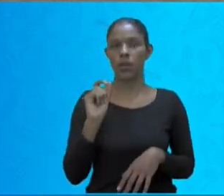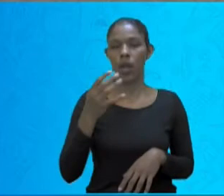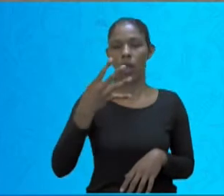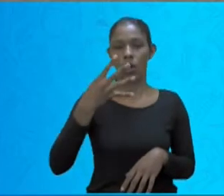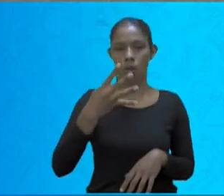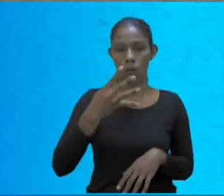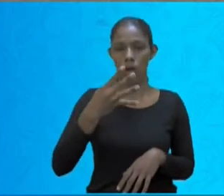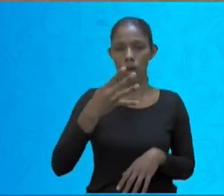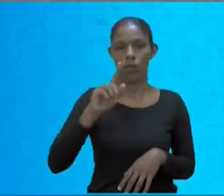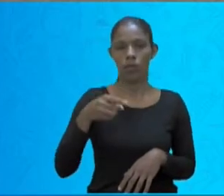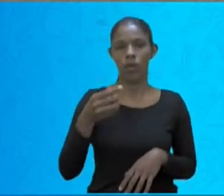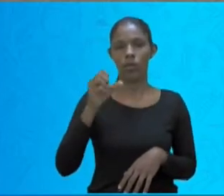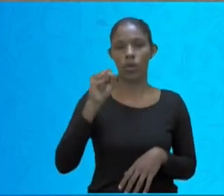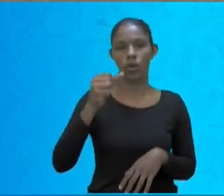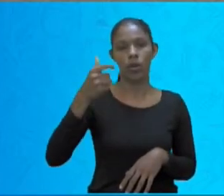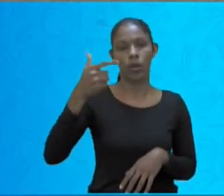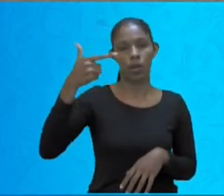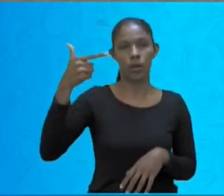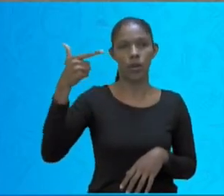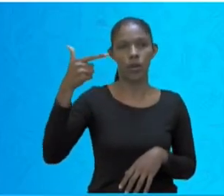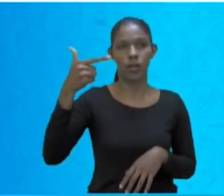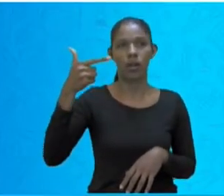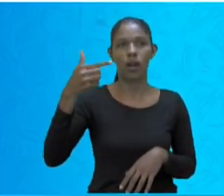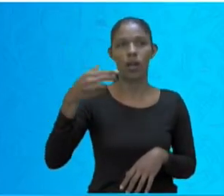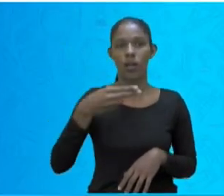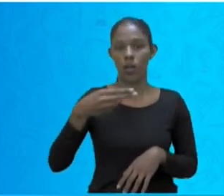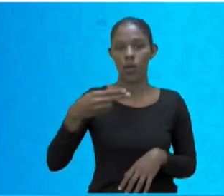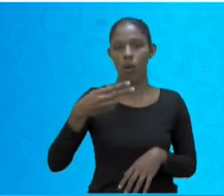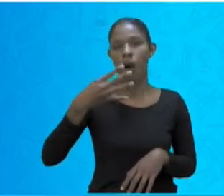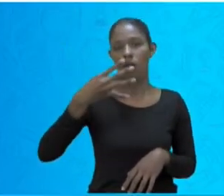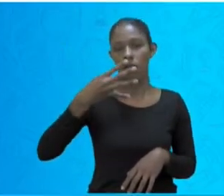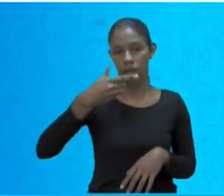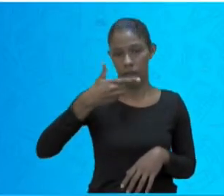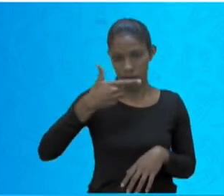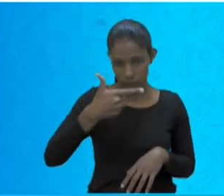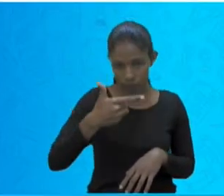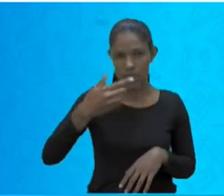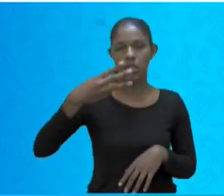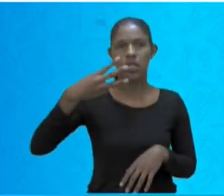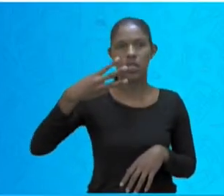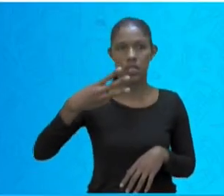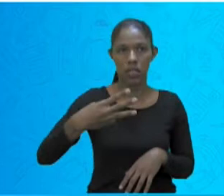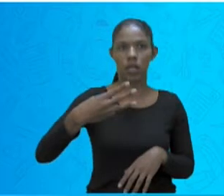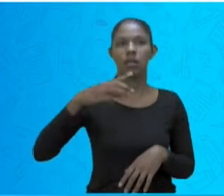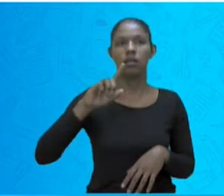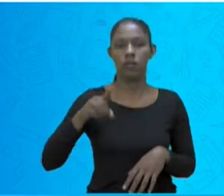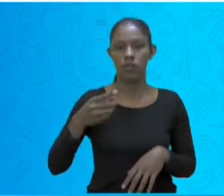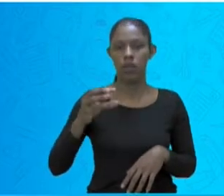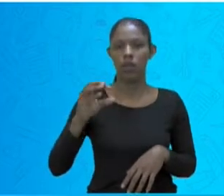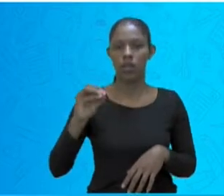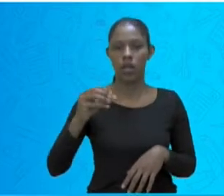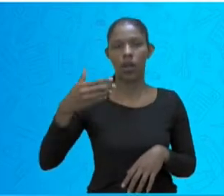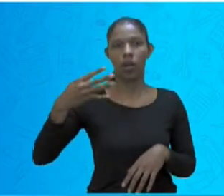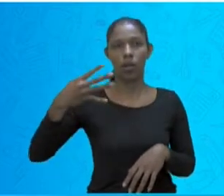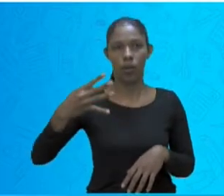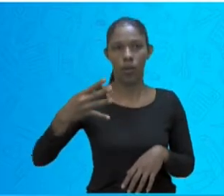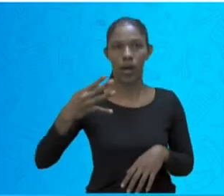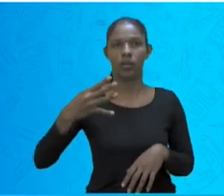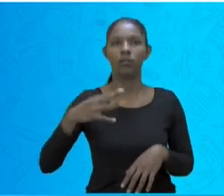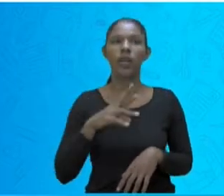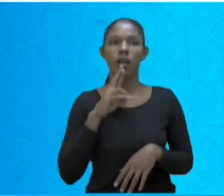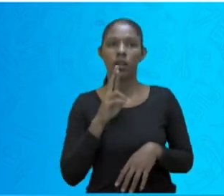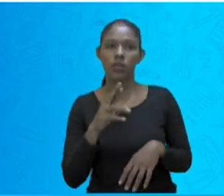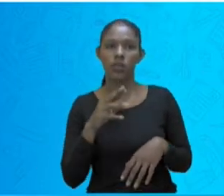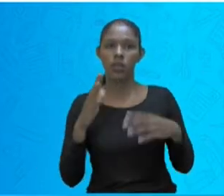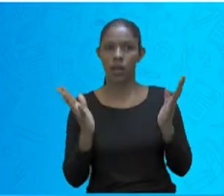23,04, responda as perguntas. Quais são os valores de x que tornam verdadeira a